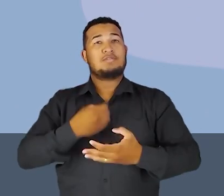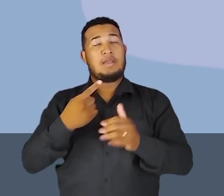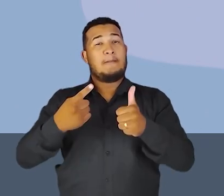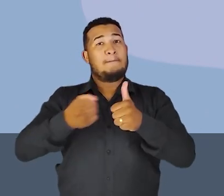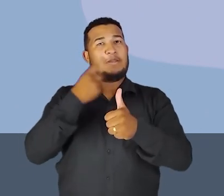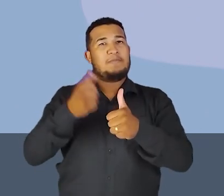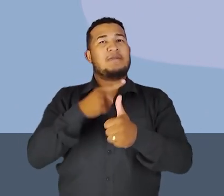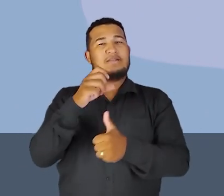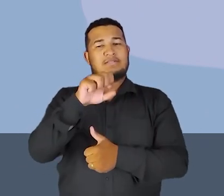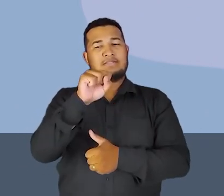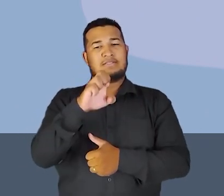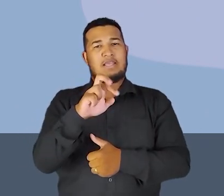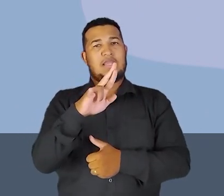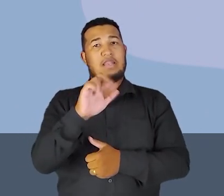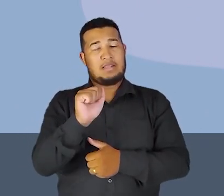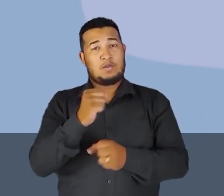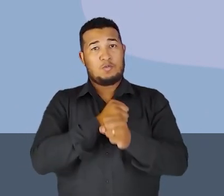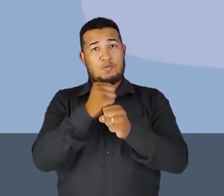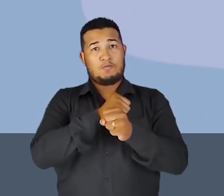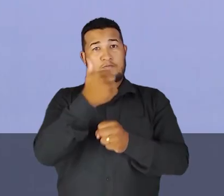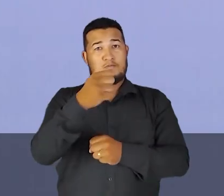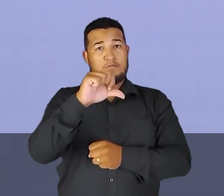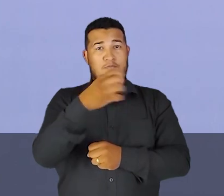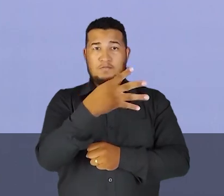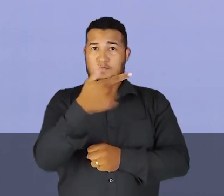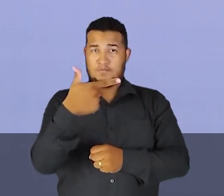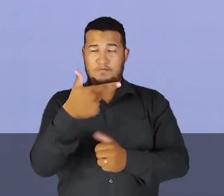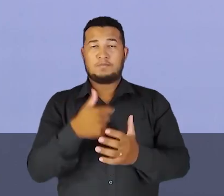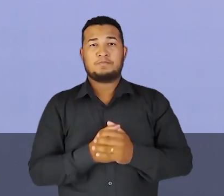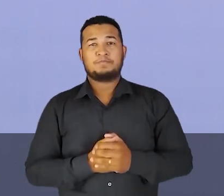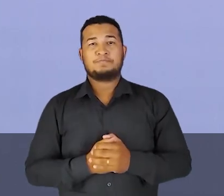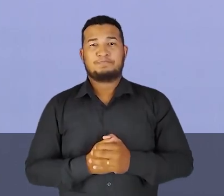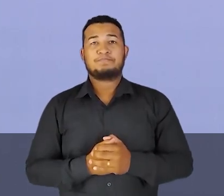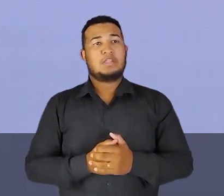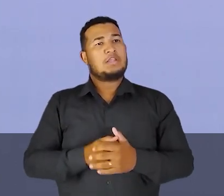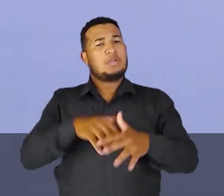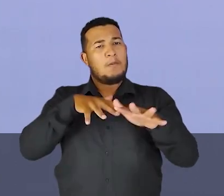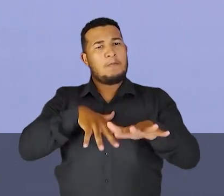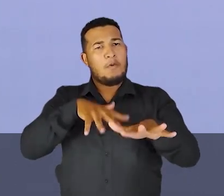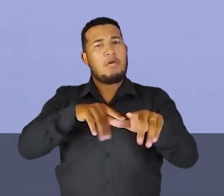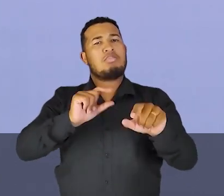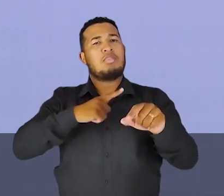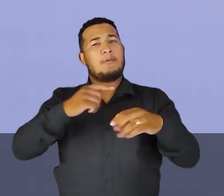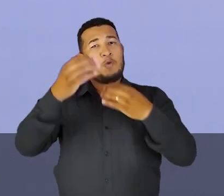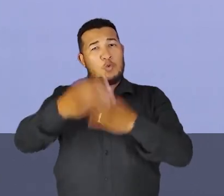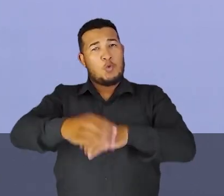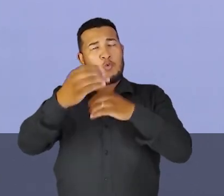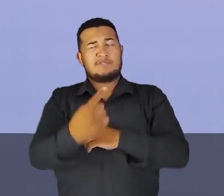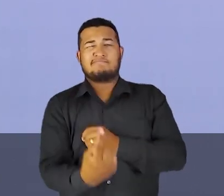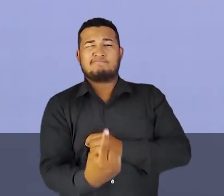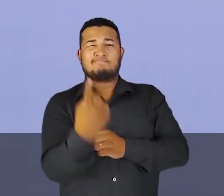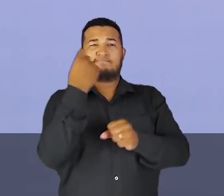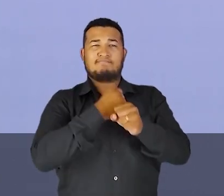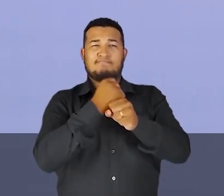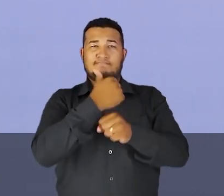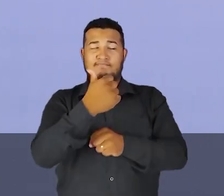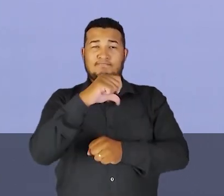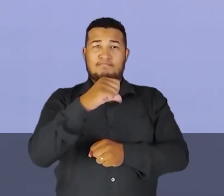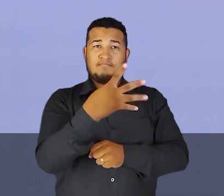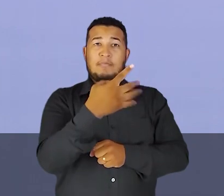Série, em 1942. Esse movimento, esse concurso, lá em